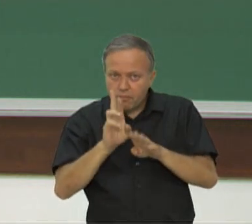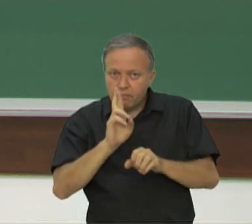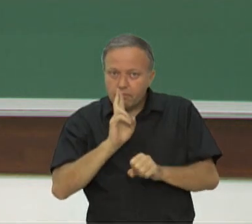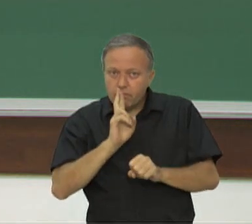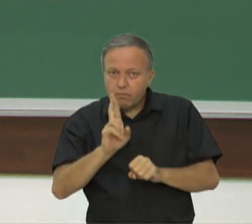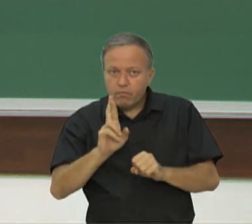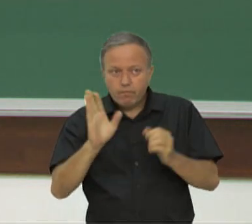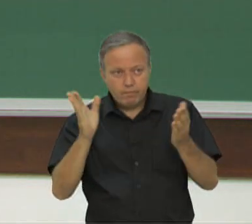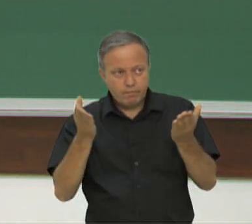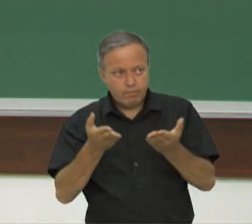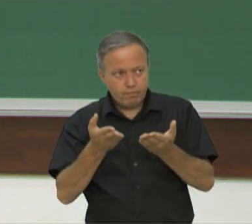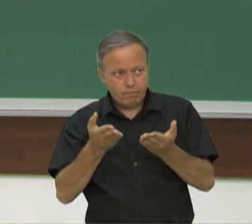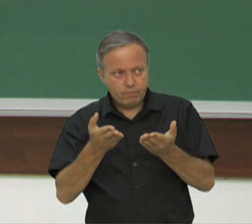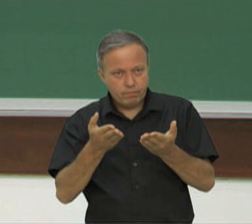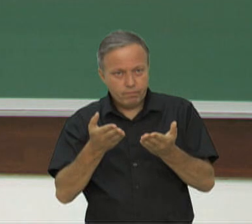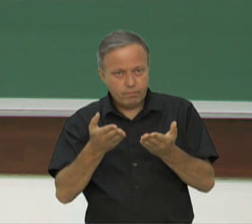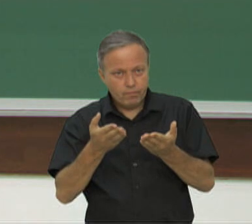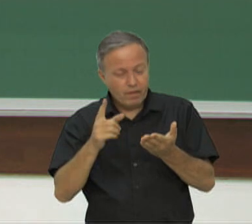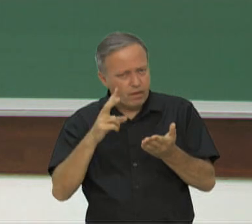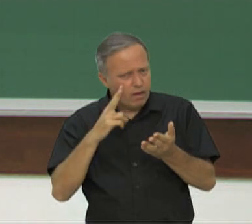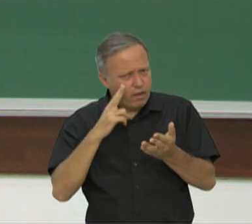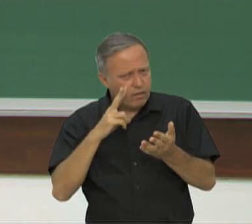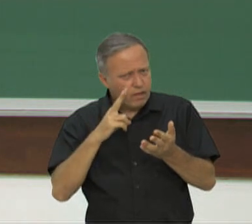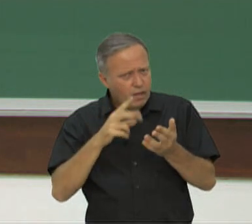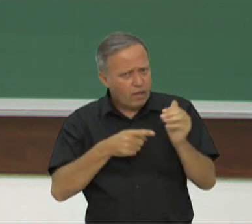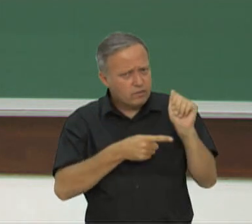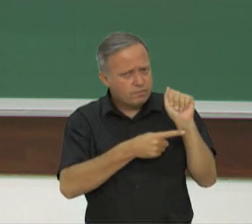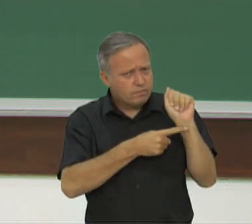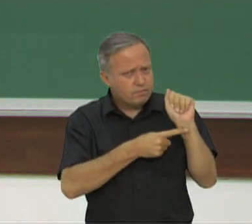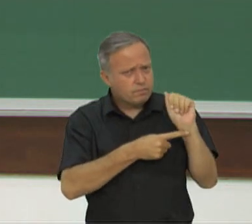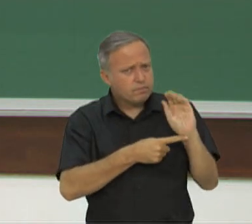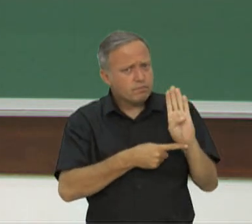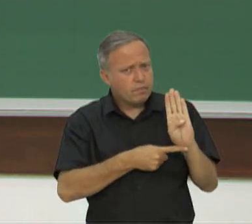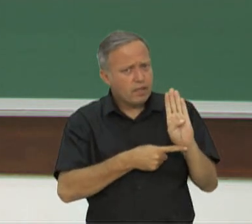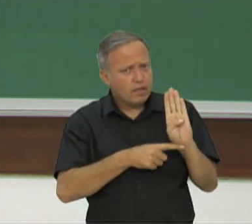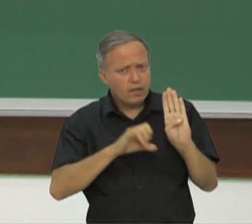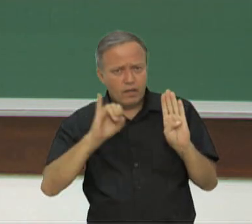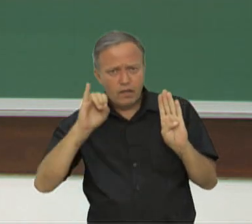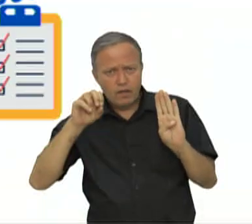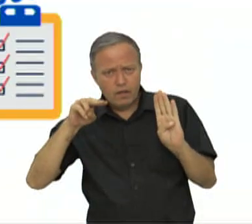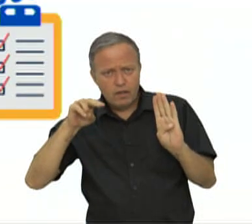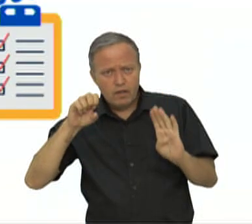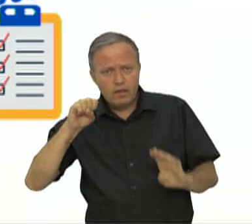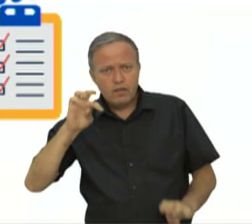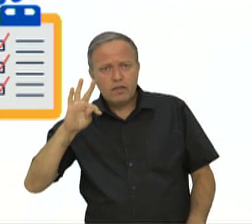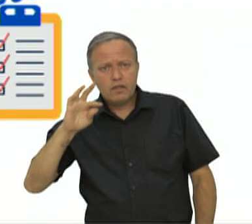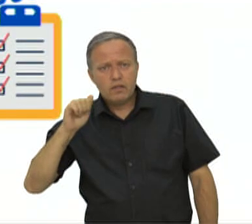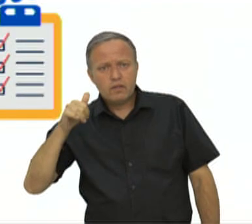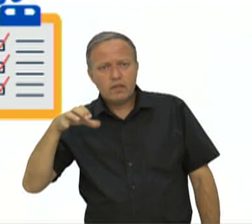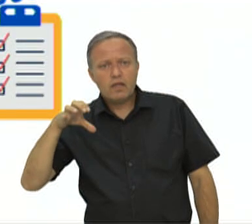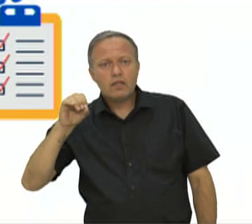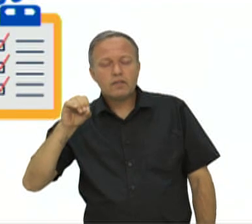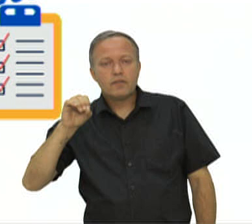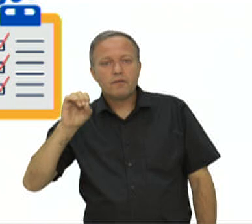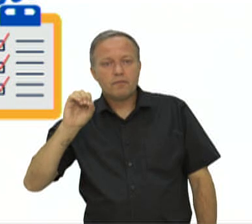responder essa questão. Eu vou deixar um tempinho para você pensar e daqui a pouquinho eu retorno.